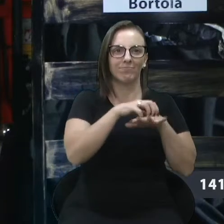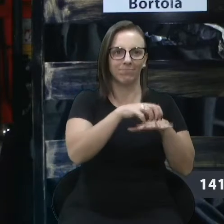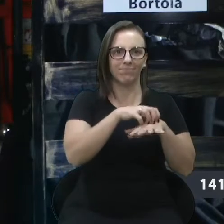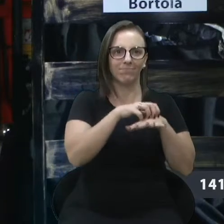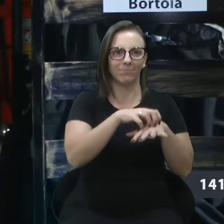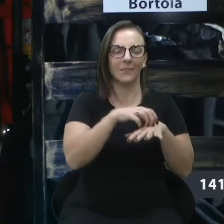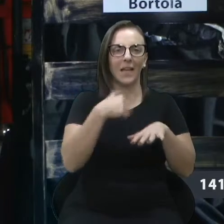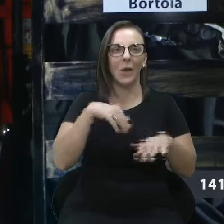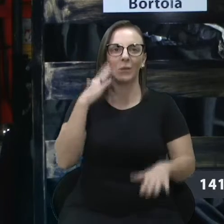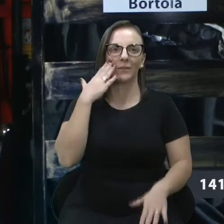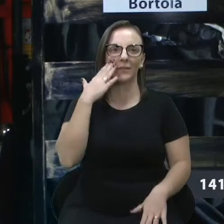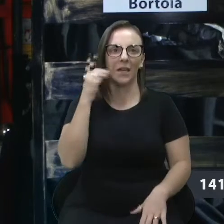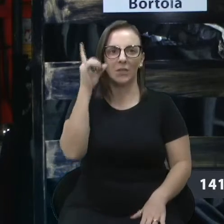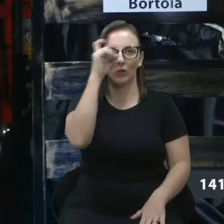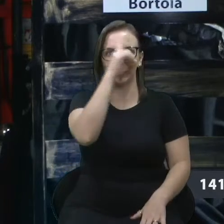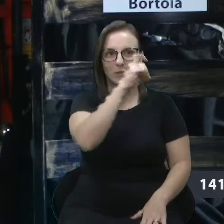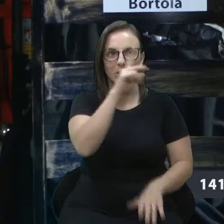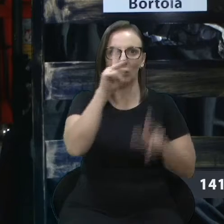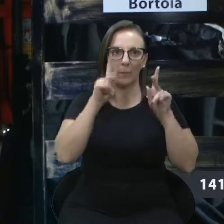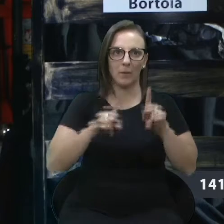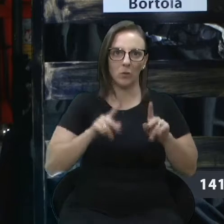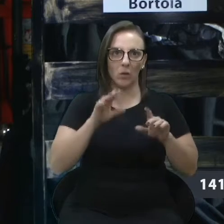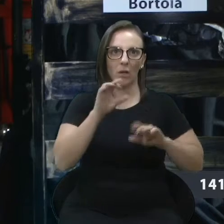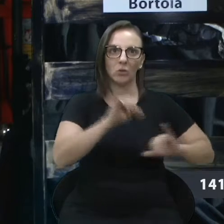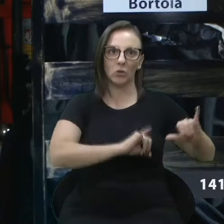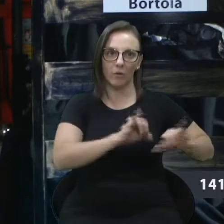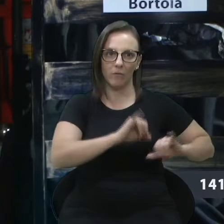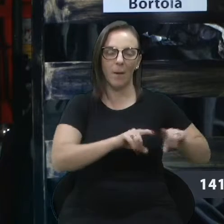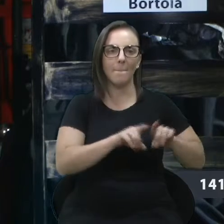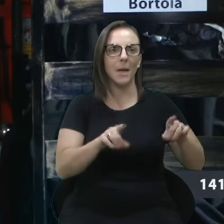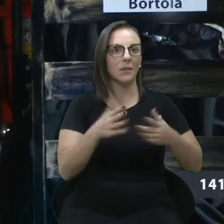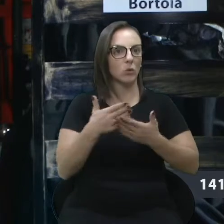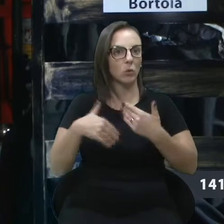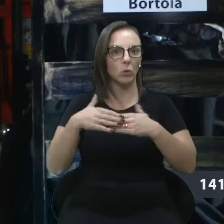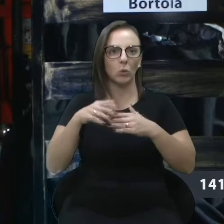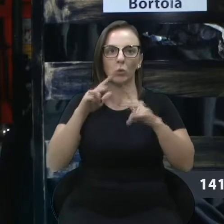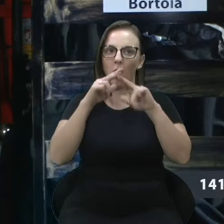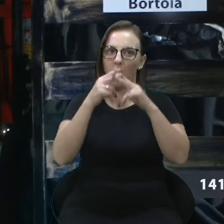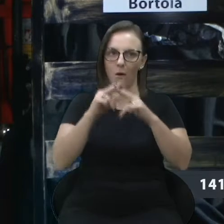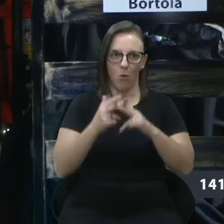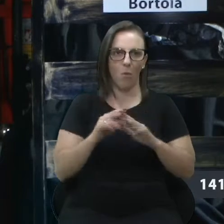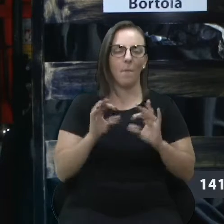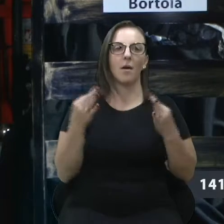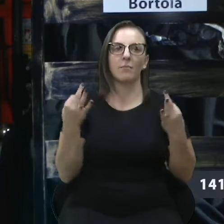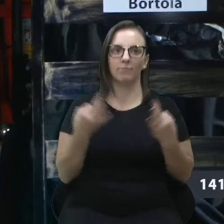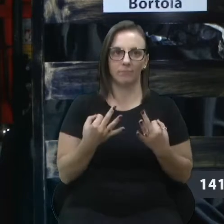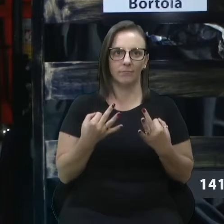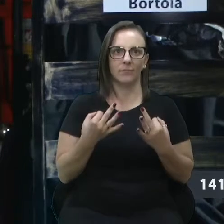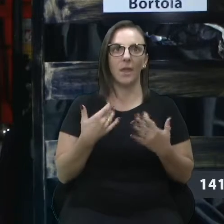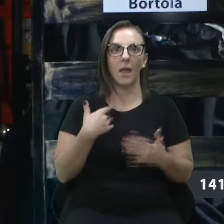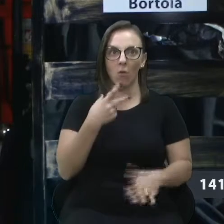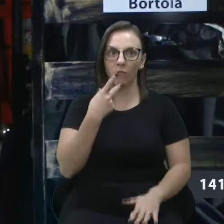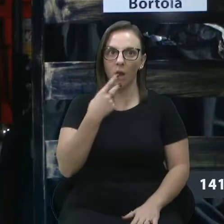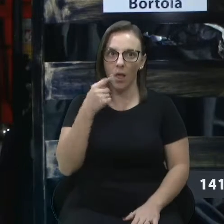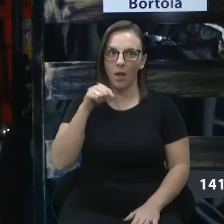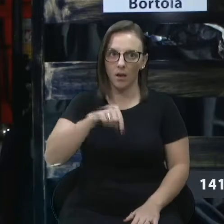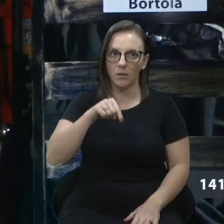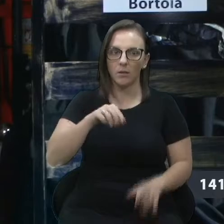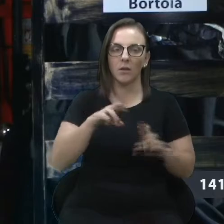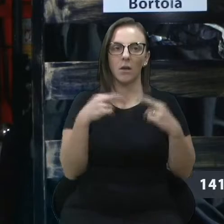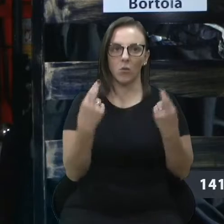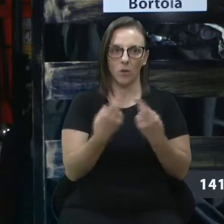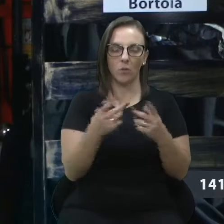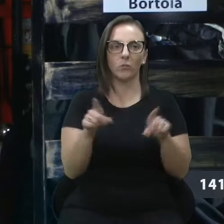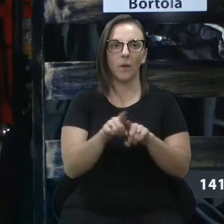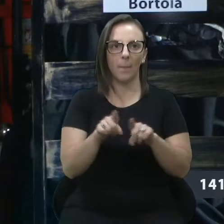sofrendo, mas tudo vai se ajustar. Nós tivemos, infelizmente, vereador Valim, e isso eu falei, inclusive, nesta reunião,